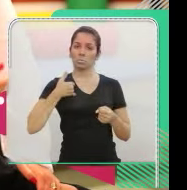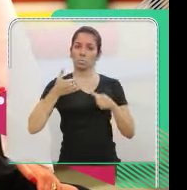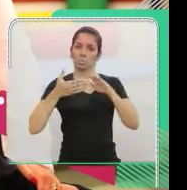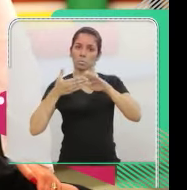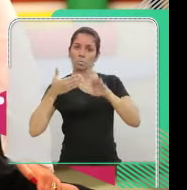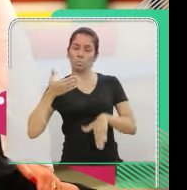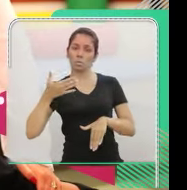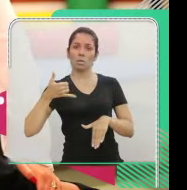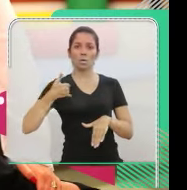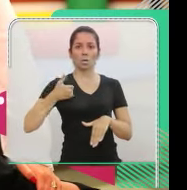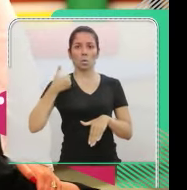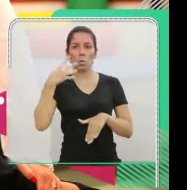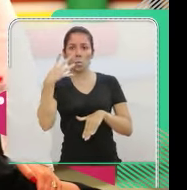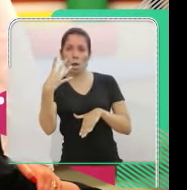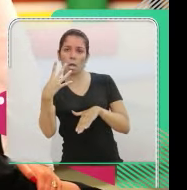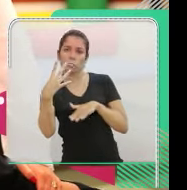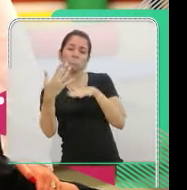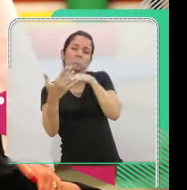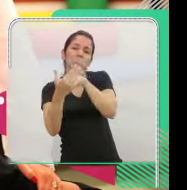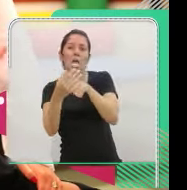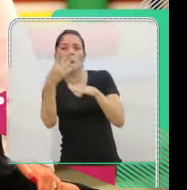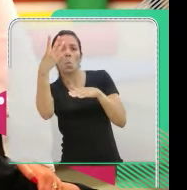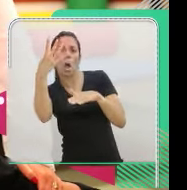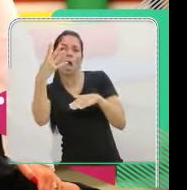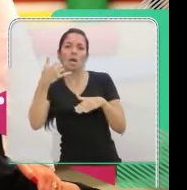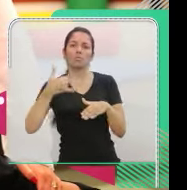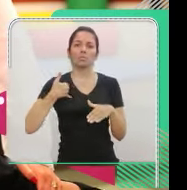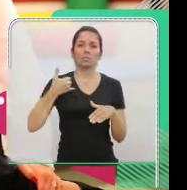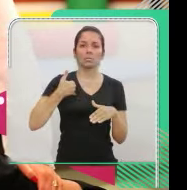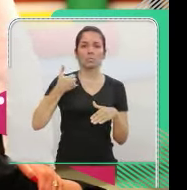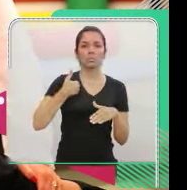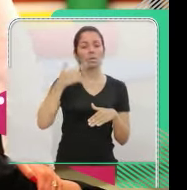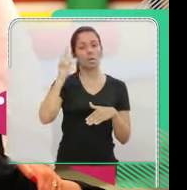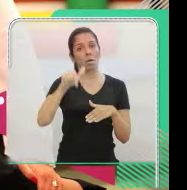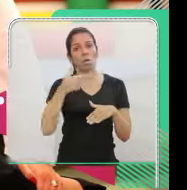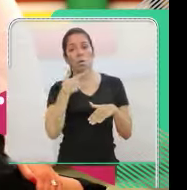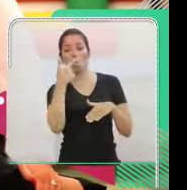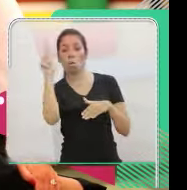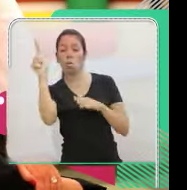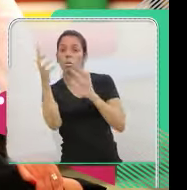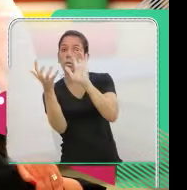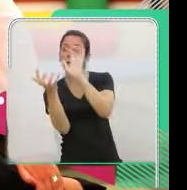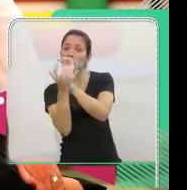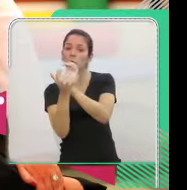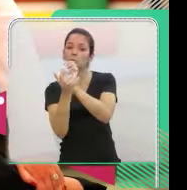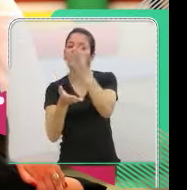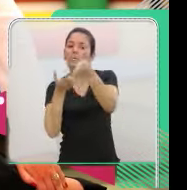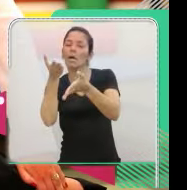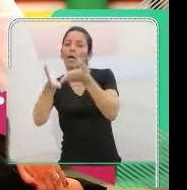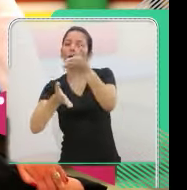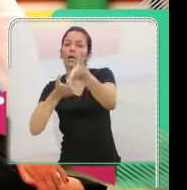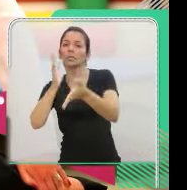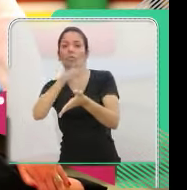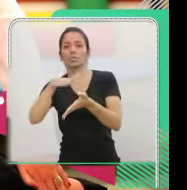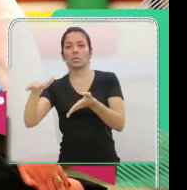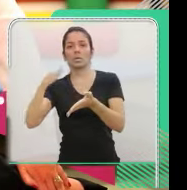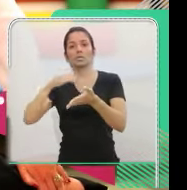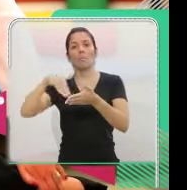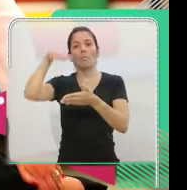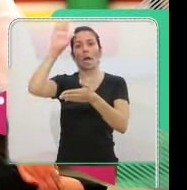que 4 anos de idade e as crianças que têm outras complicações, outros